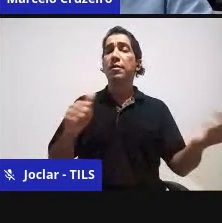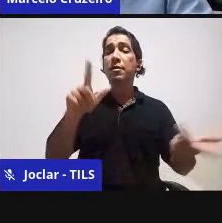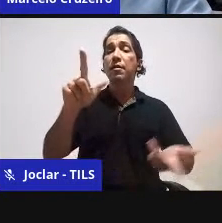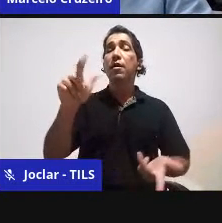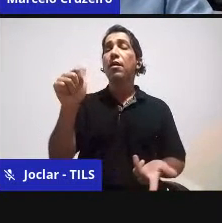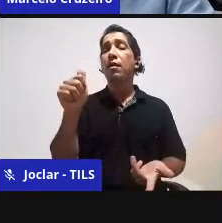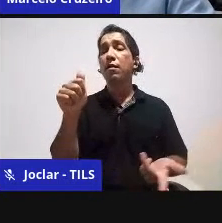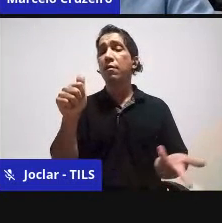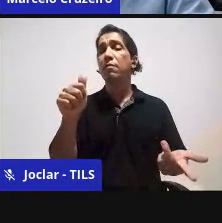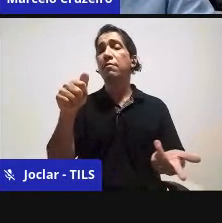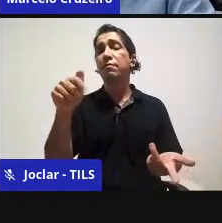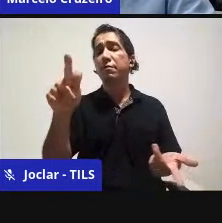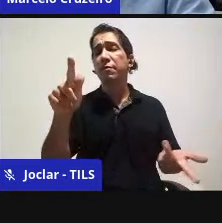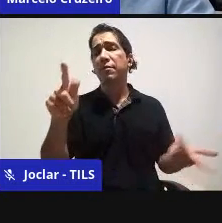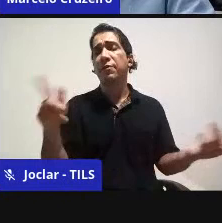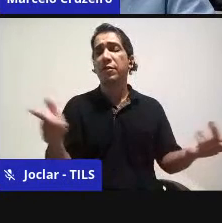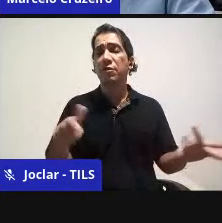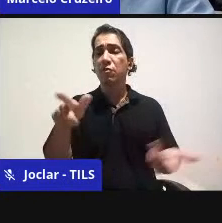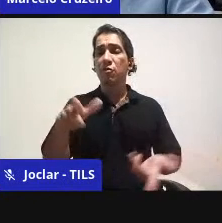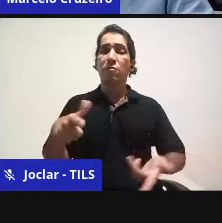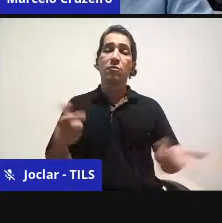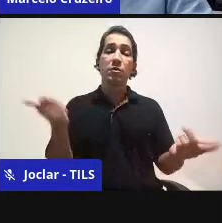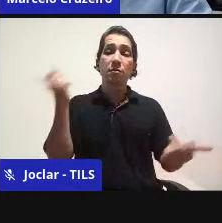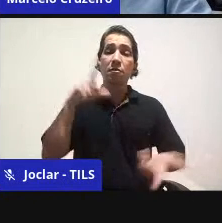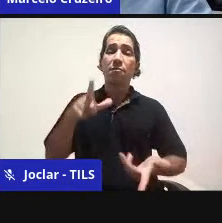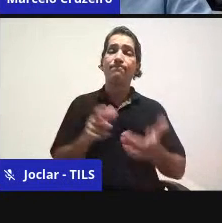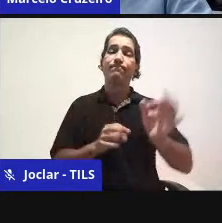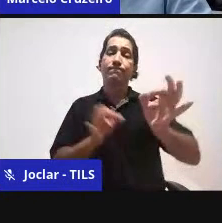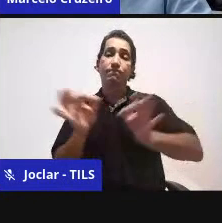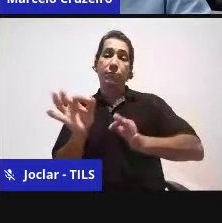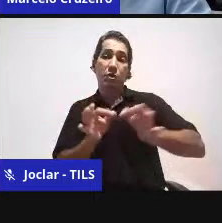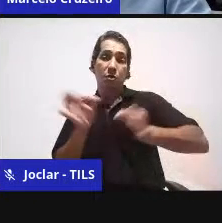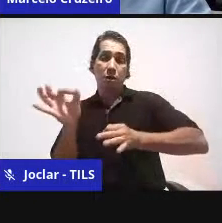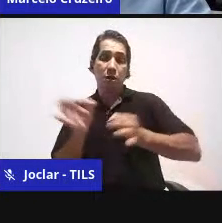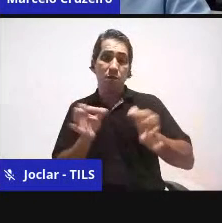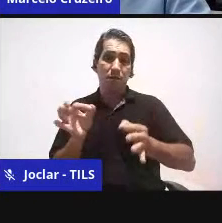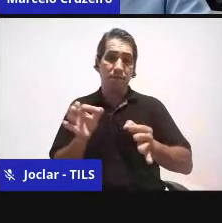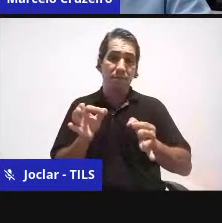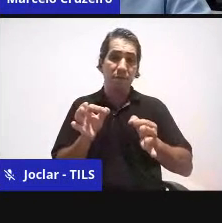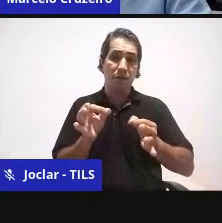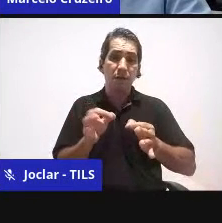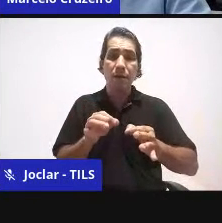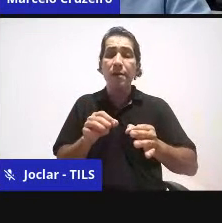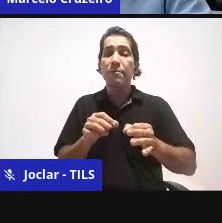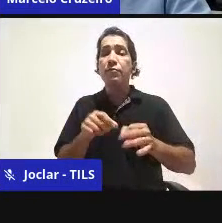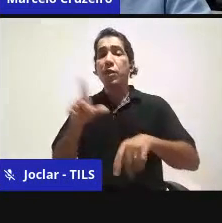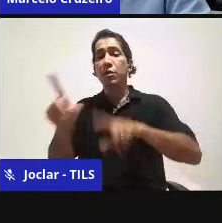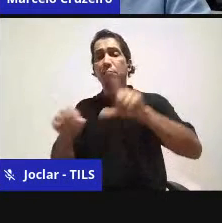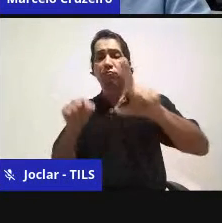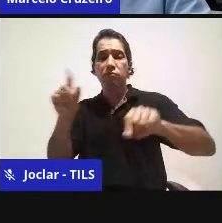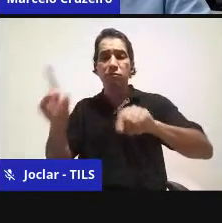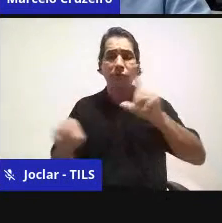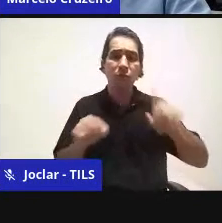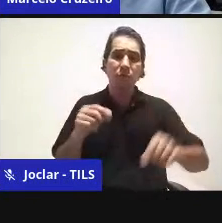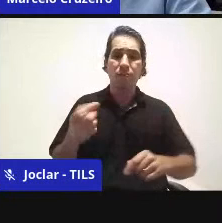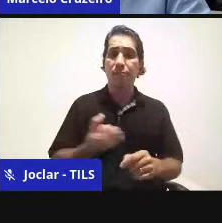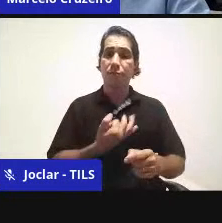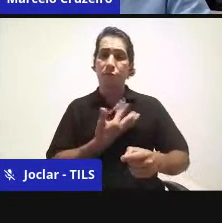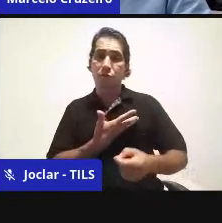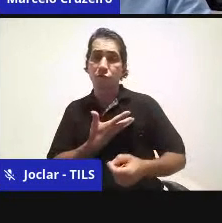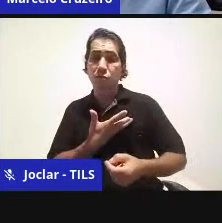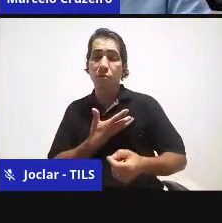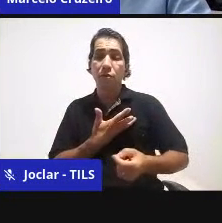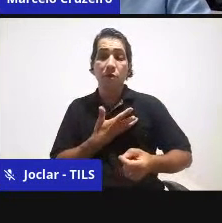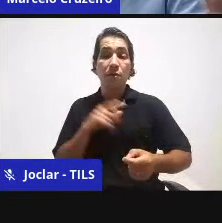de dados para identificar a causa raiz. Então você consegue correlacionar dados, não somente dos ativos que você está